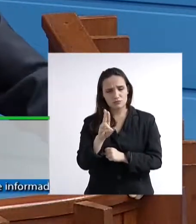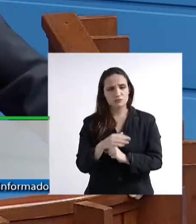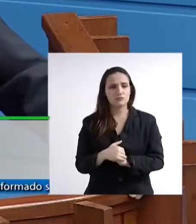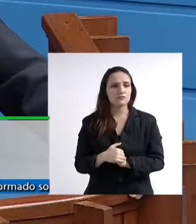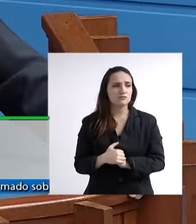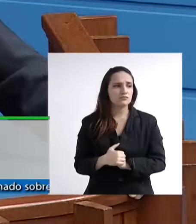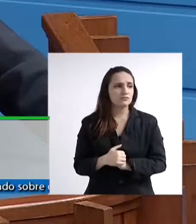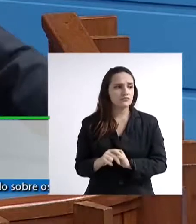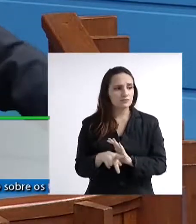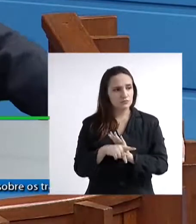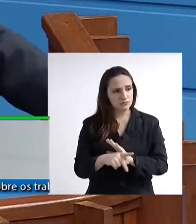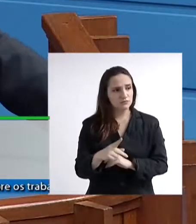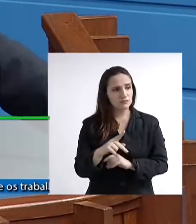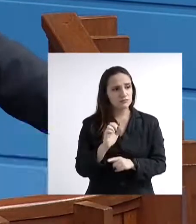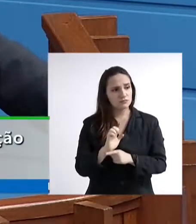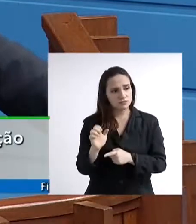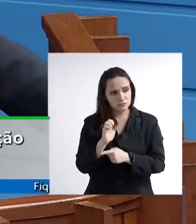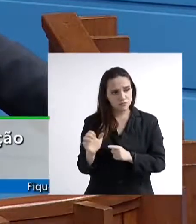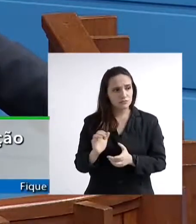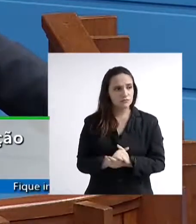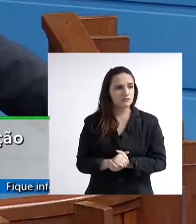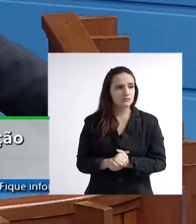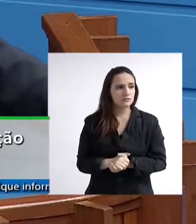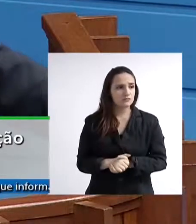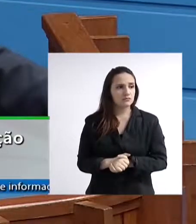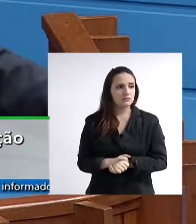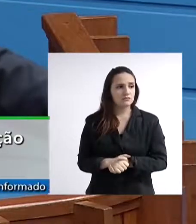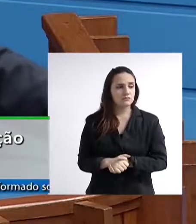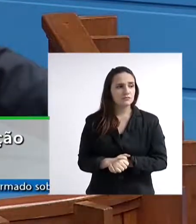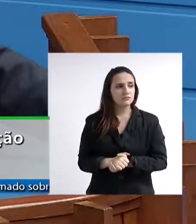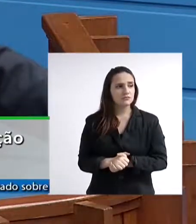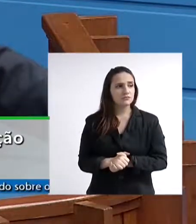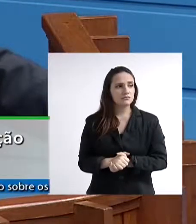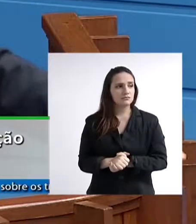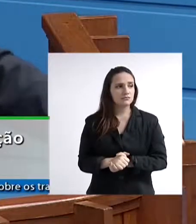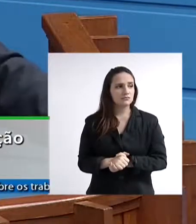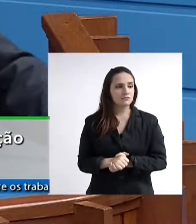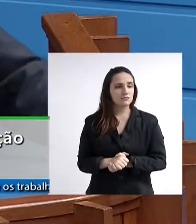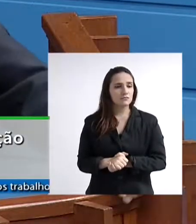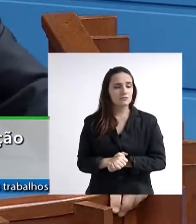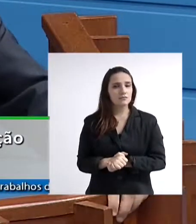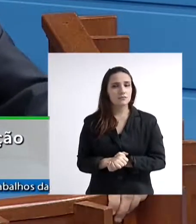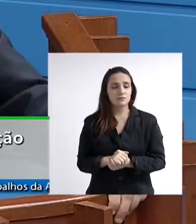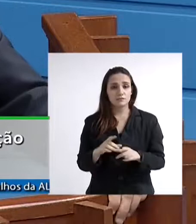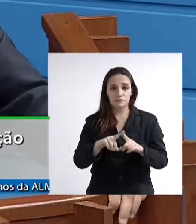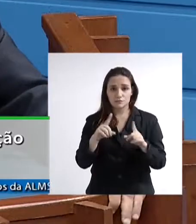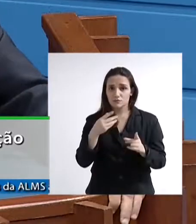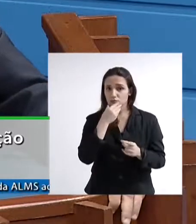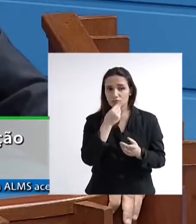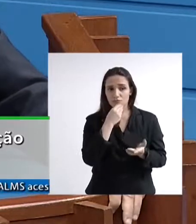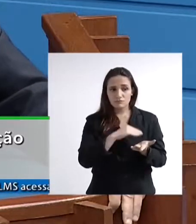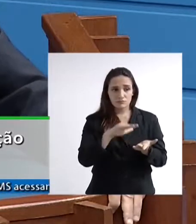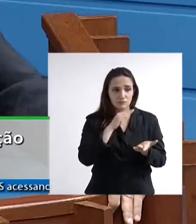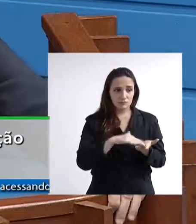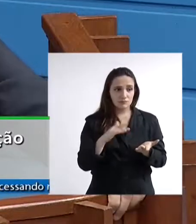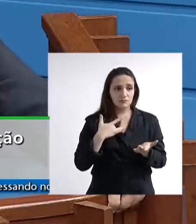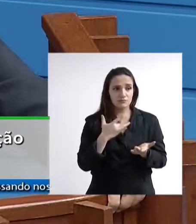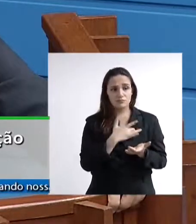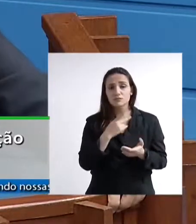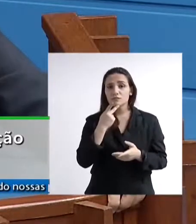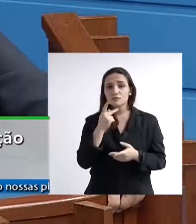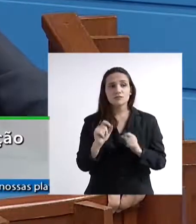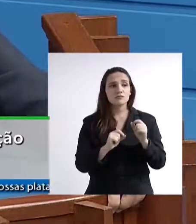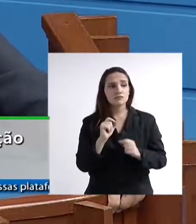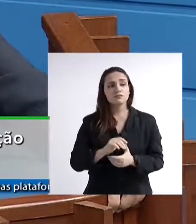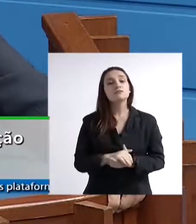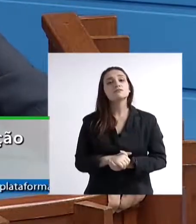da administração estadual, em que o secretário de Saúde, Geraldo Rezende, estava